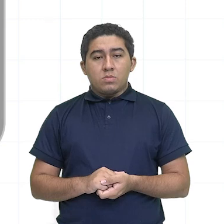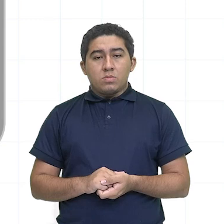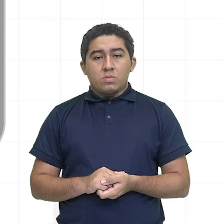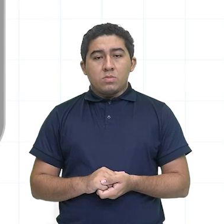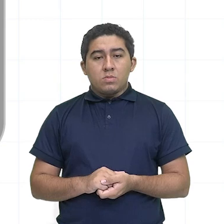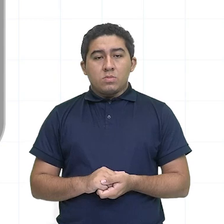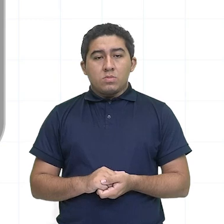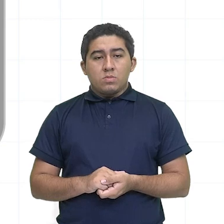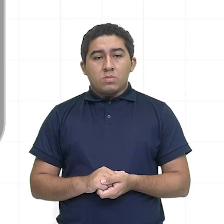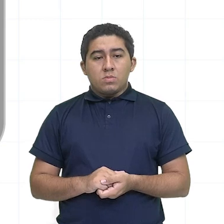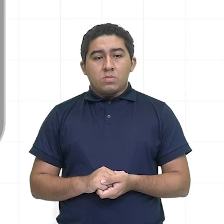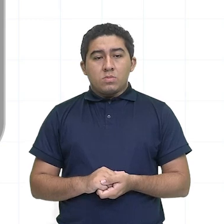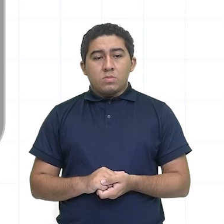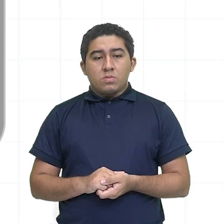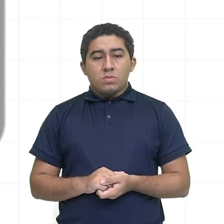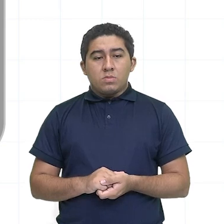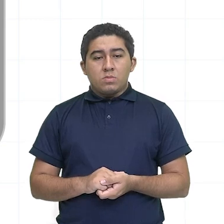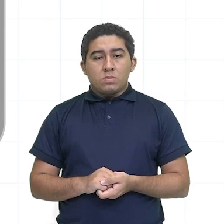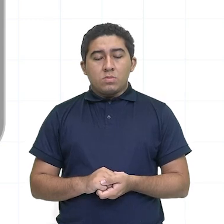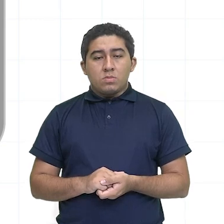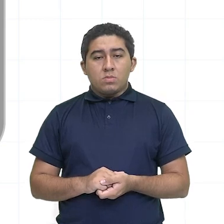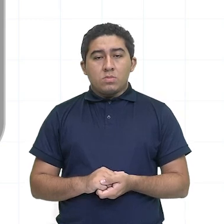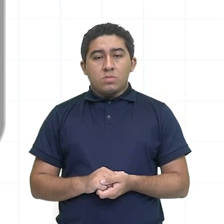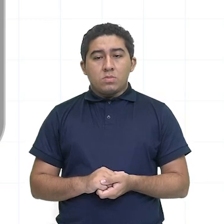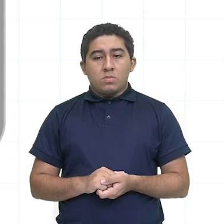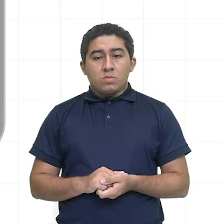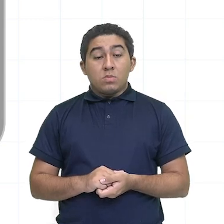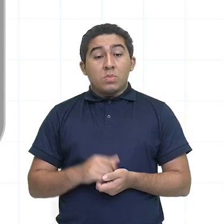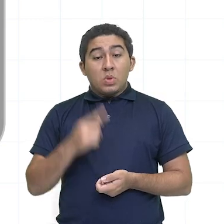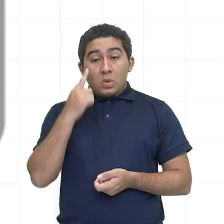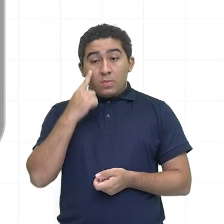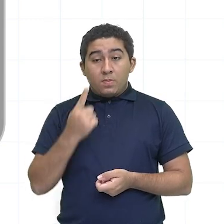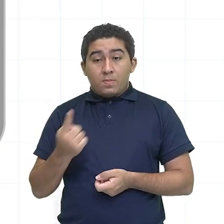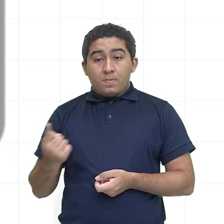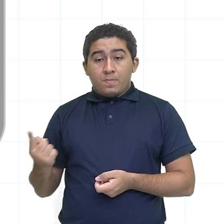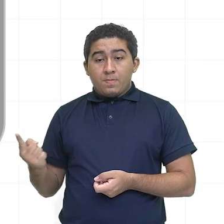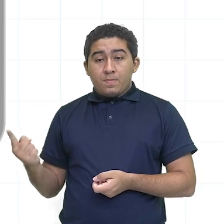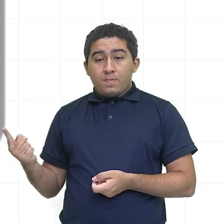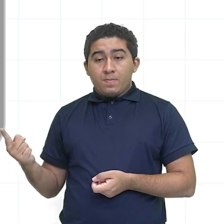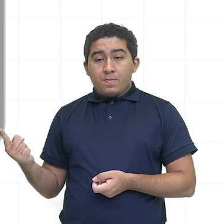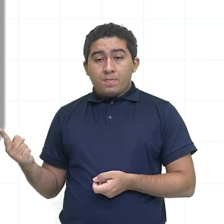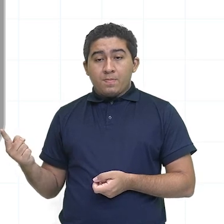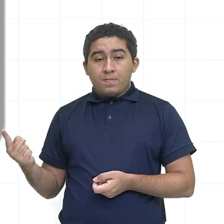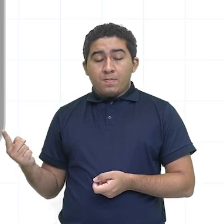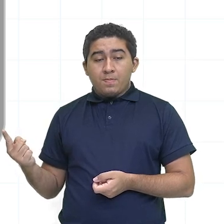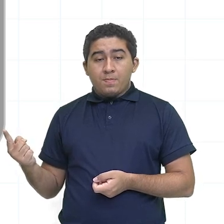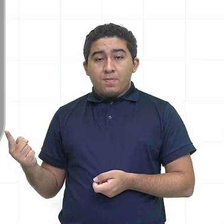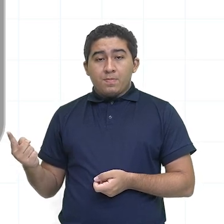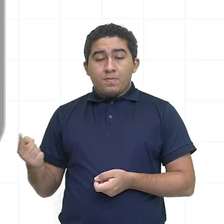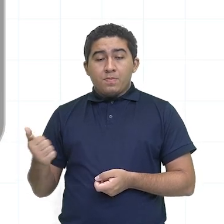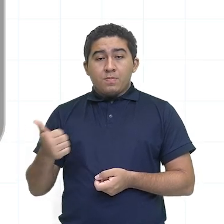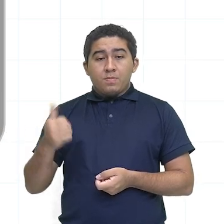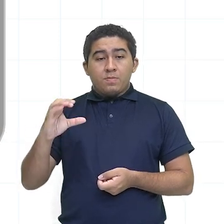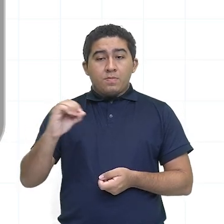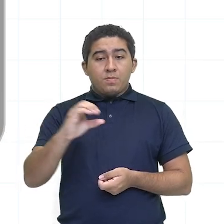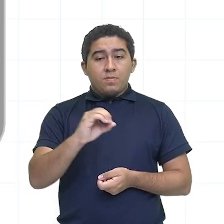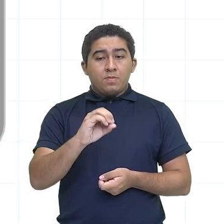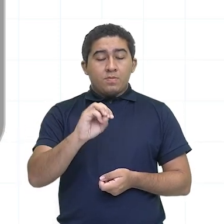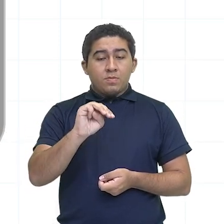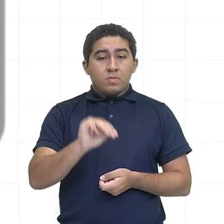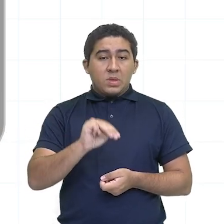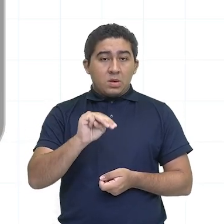as medidas aqui, ó, ele já vai me dizendo aqui embaixo, ó, 100 metros aqui o